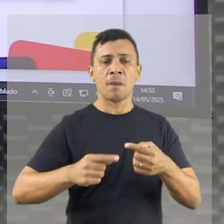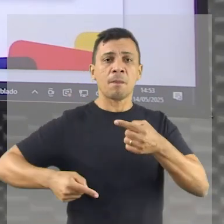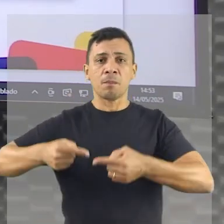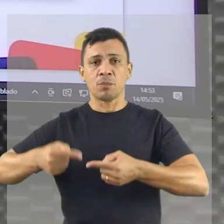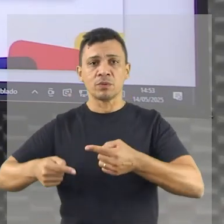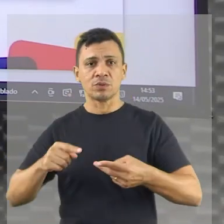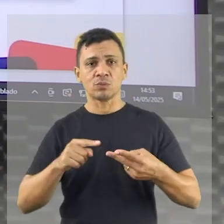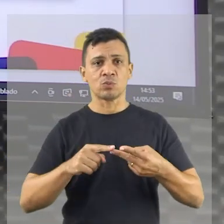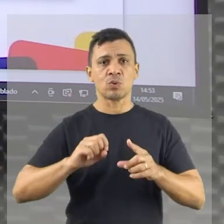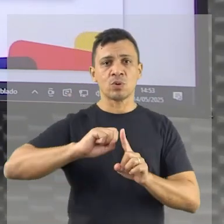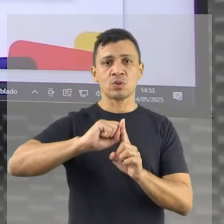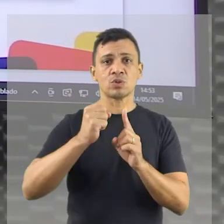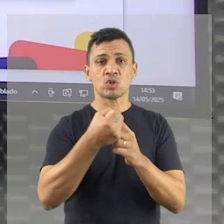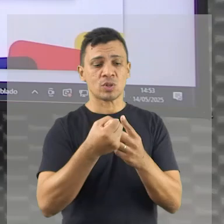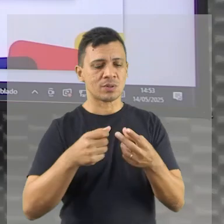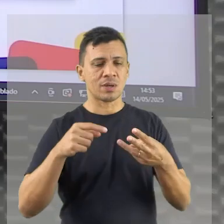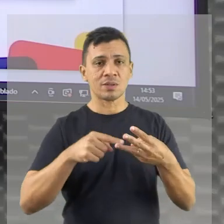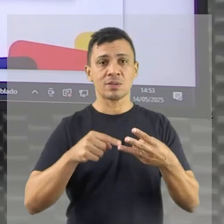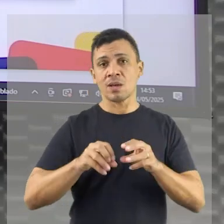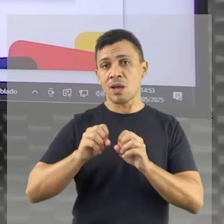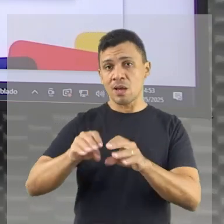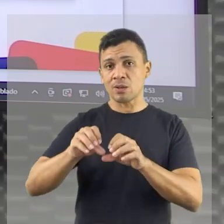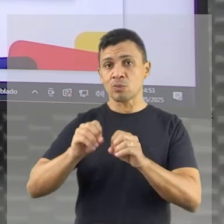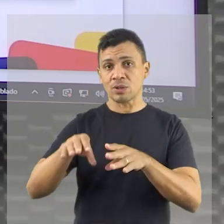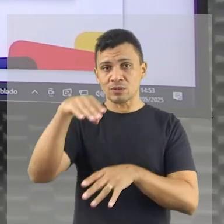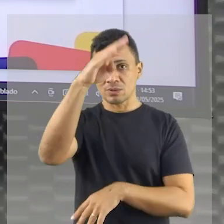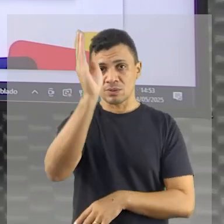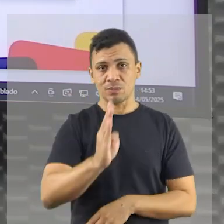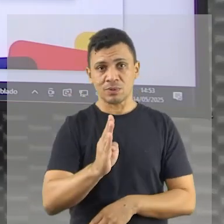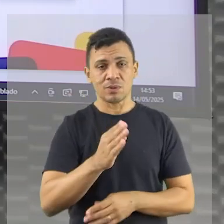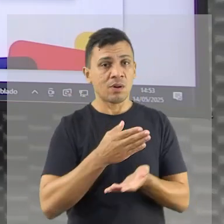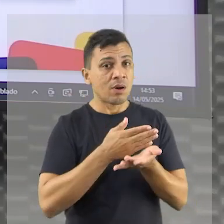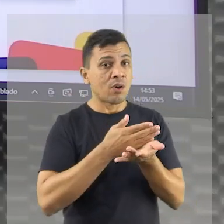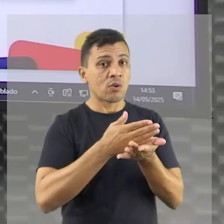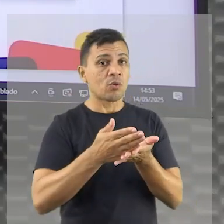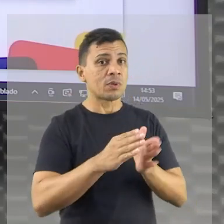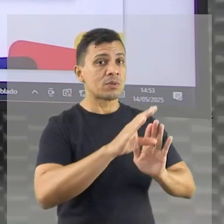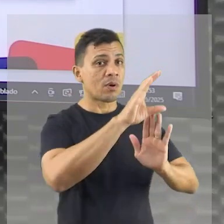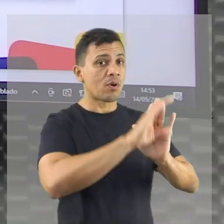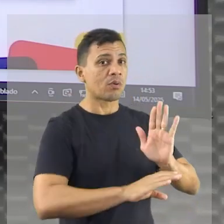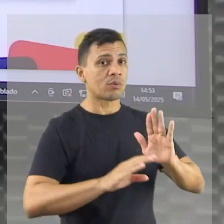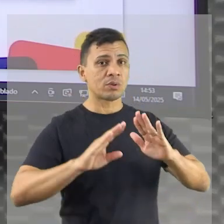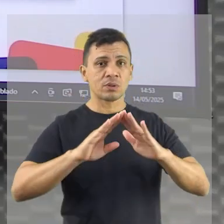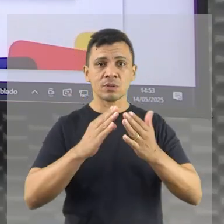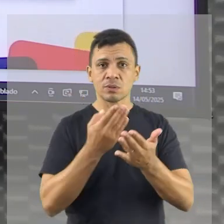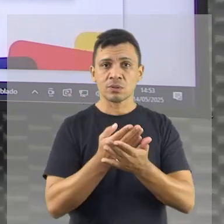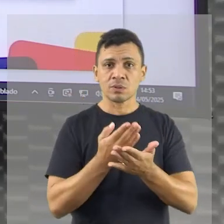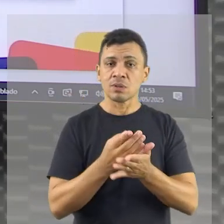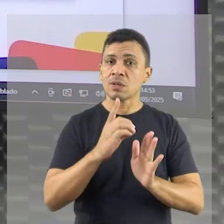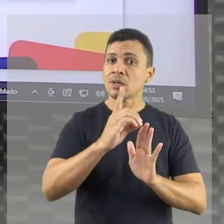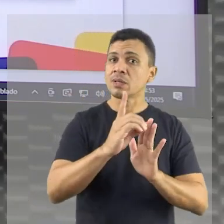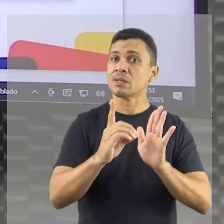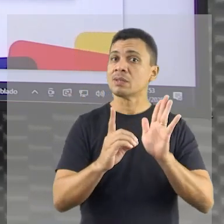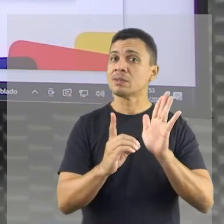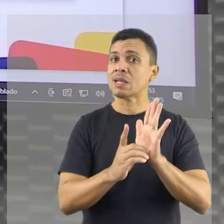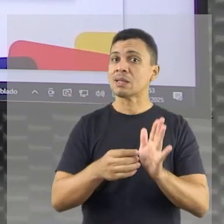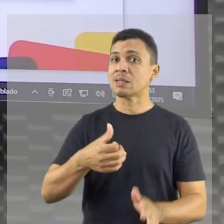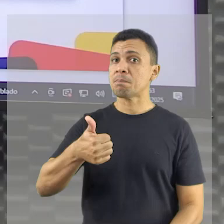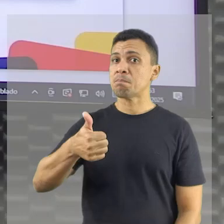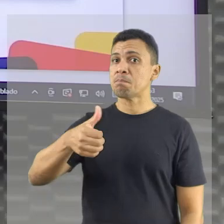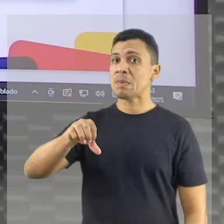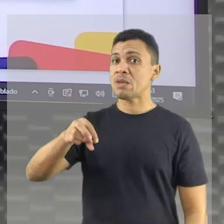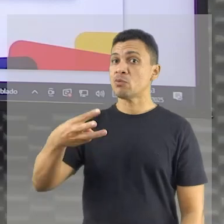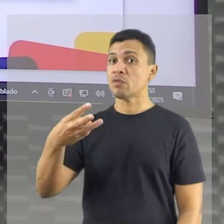pontos mais altos têm a ver exatamente com pontos dentro daquela matéria, dentro daquela disciplina, que eles têm uma repercussão